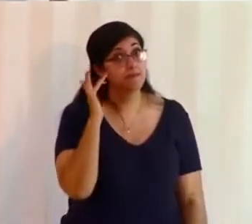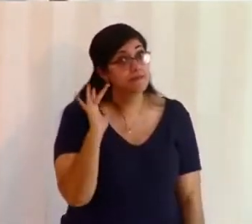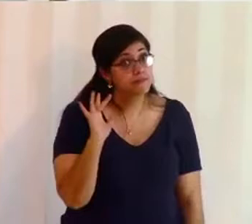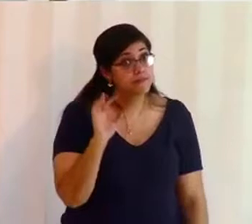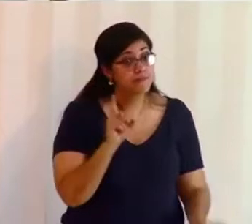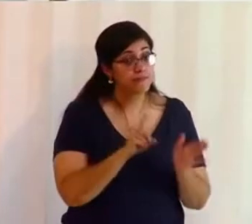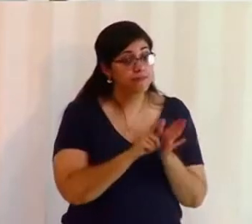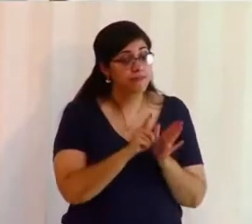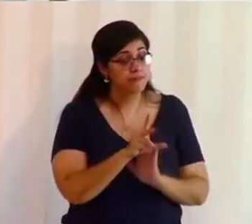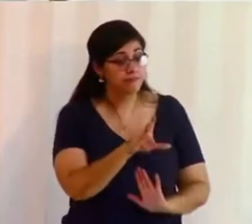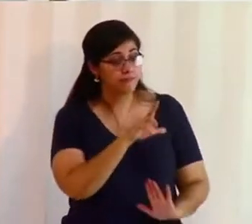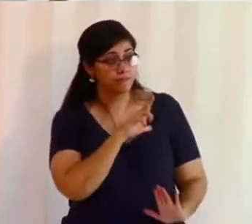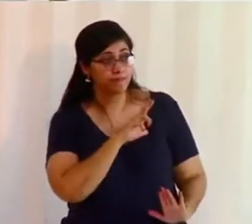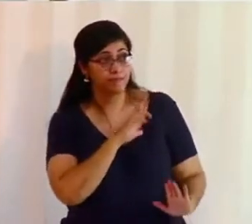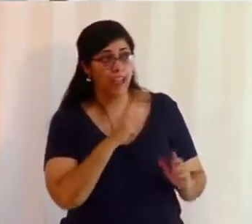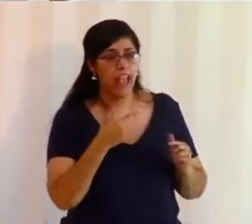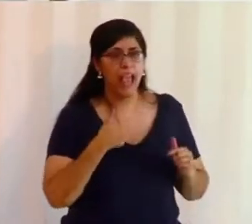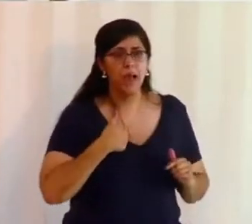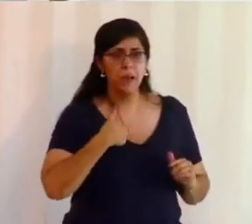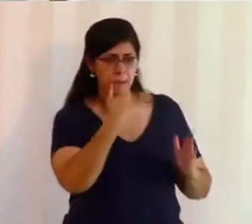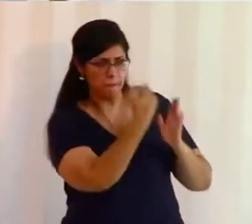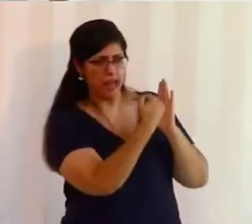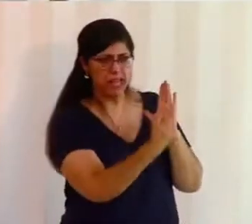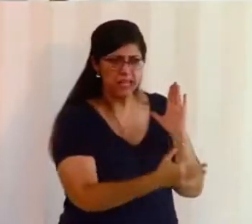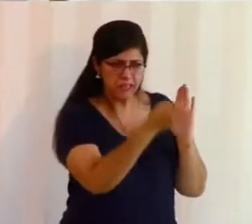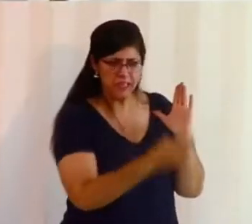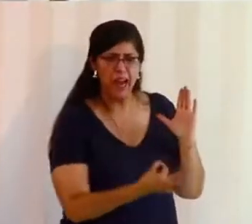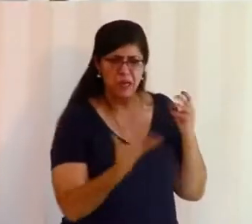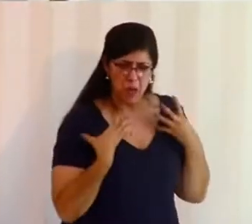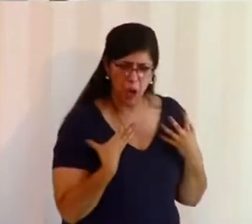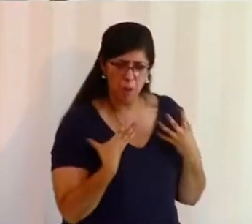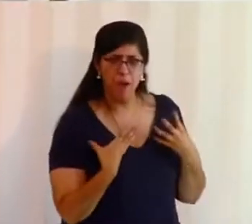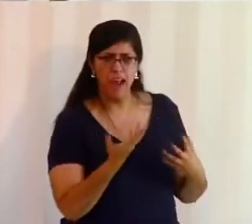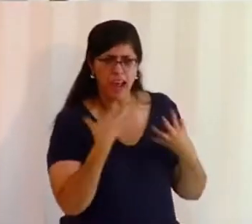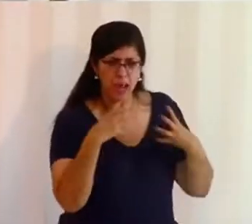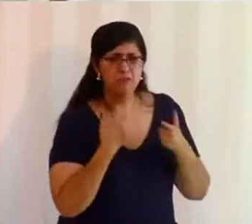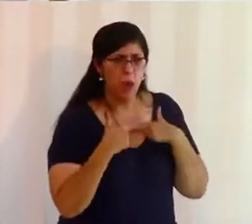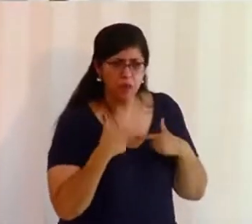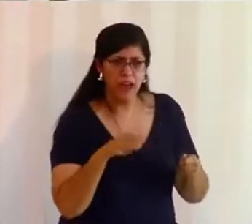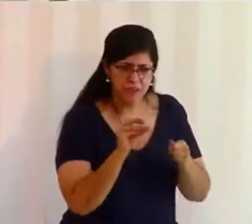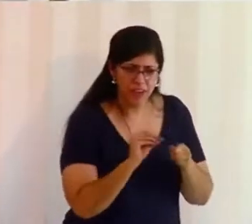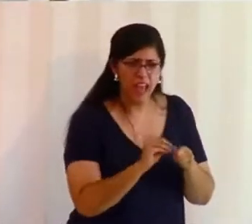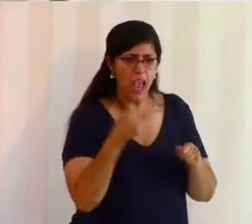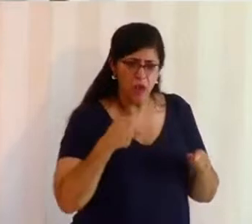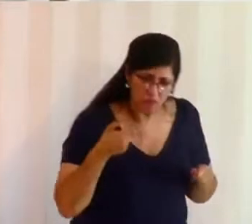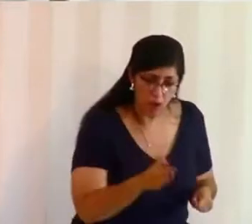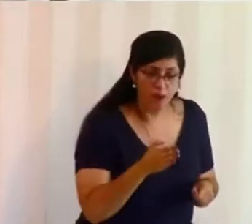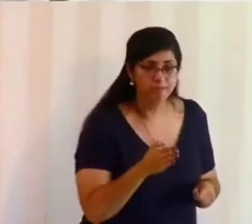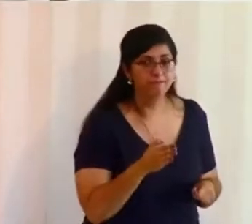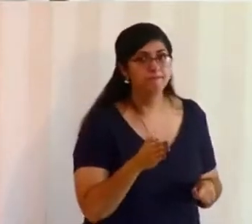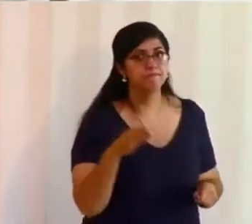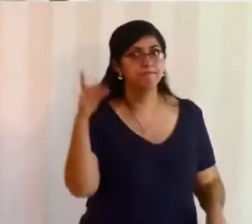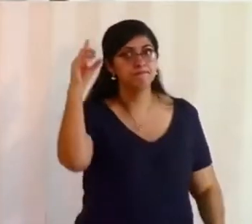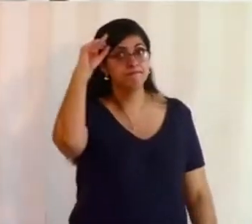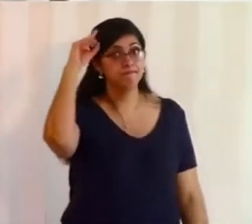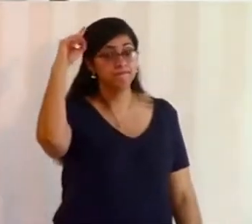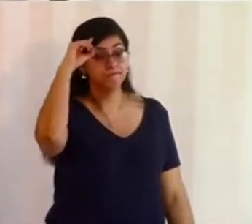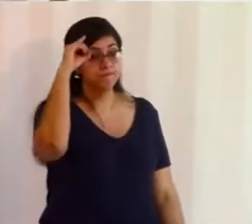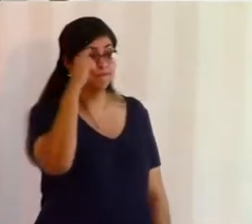no meu planejamento, eu planejei tudo direitinho, eu quero pregar o Evangelho nesta região, e Deus vai lá e fecha as portas.